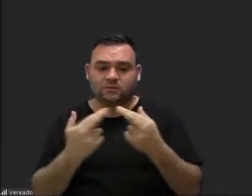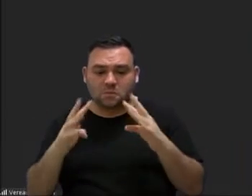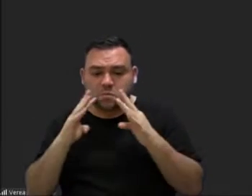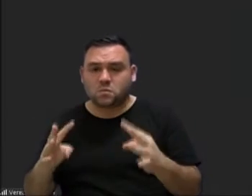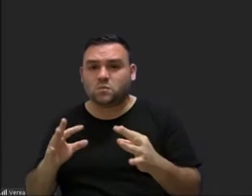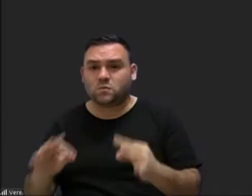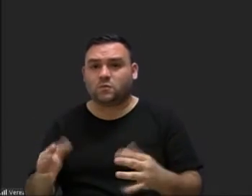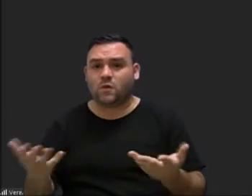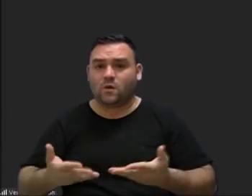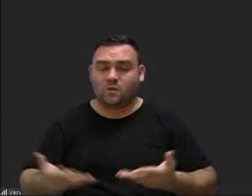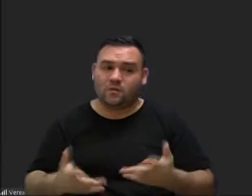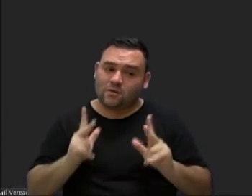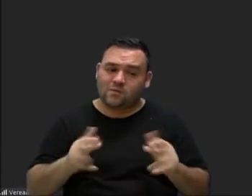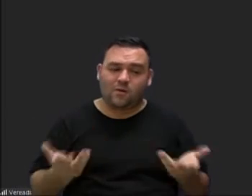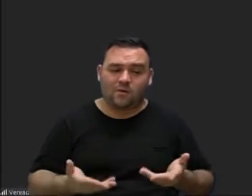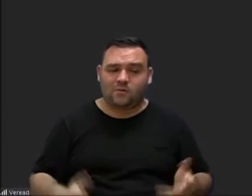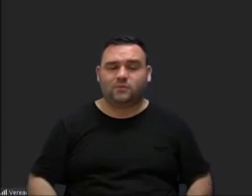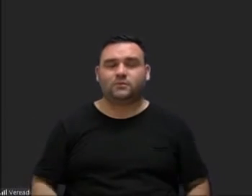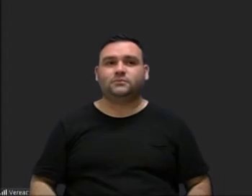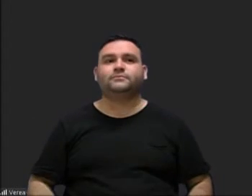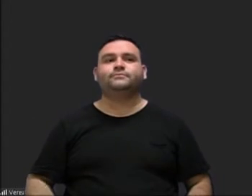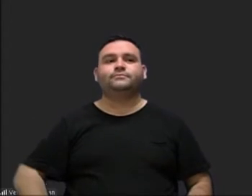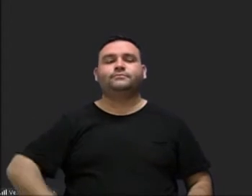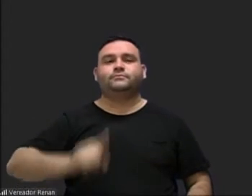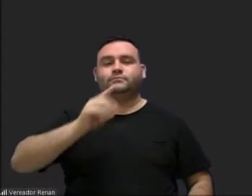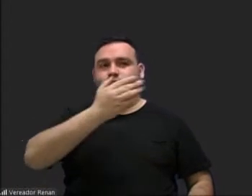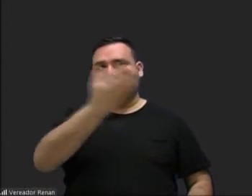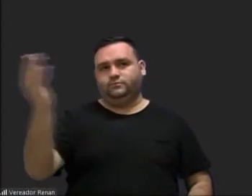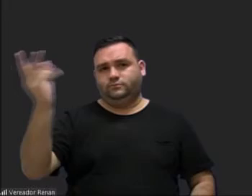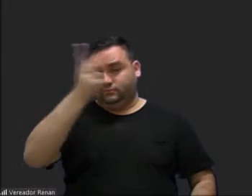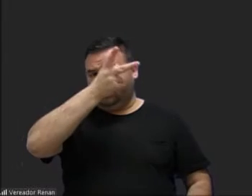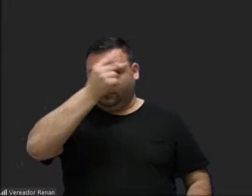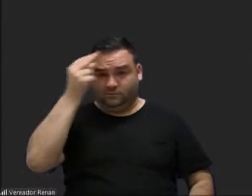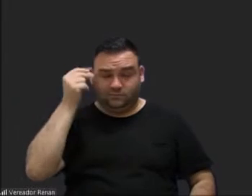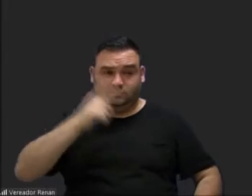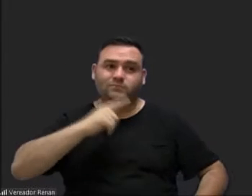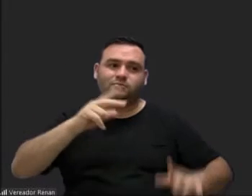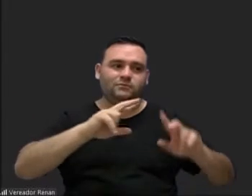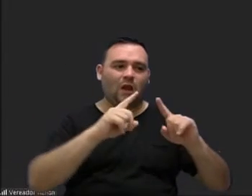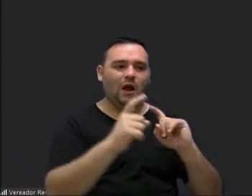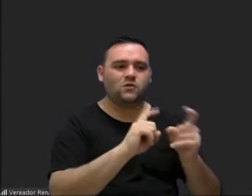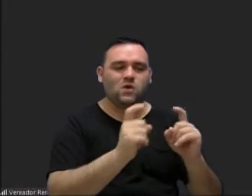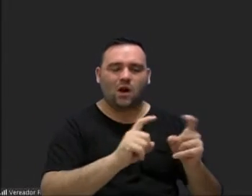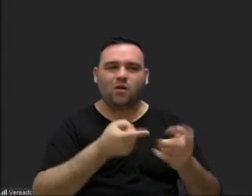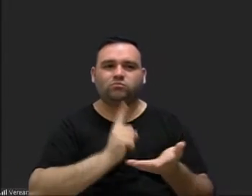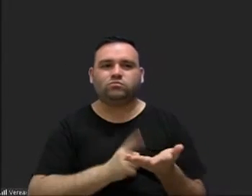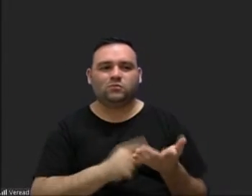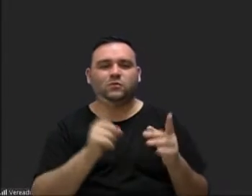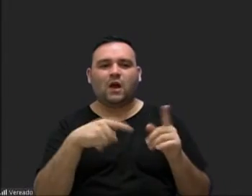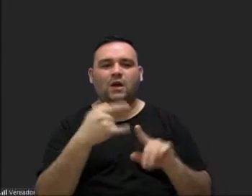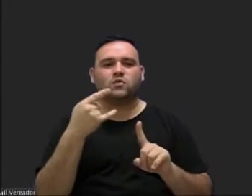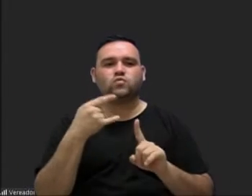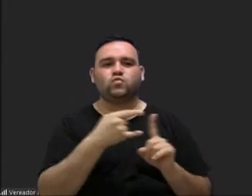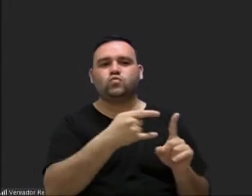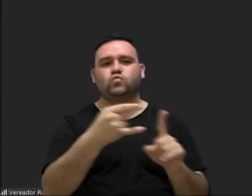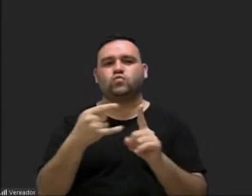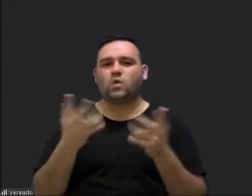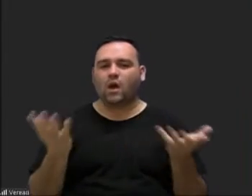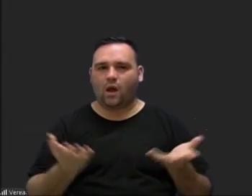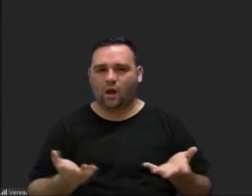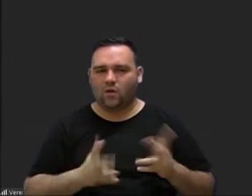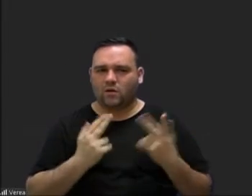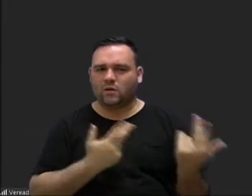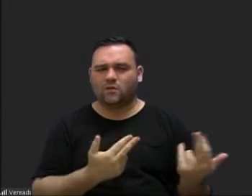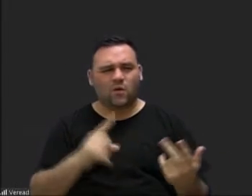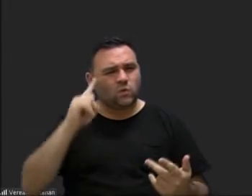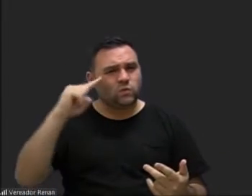no momento como esse os executivos tem feito reuniões via zoom como essa que